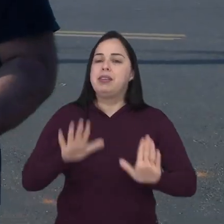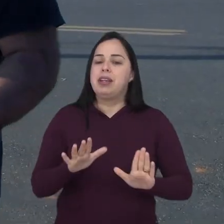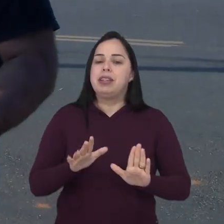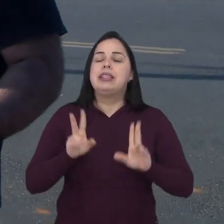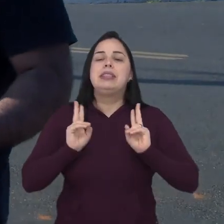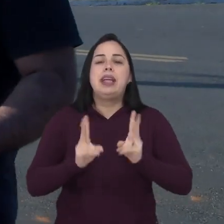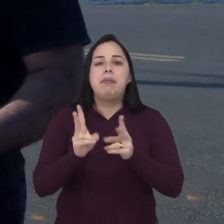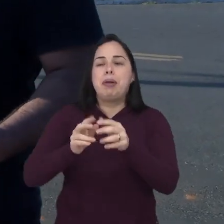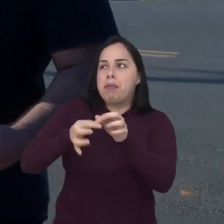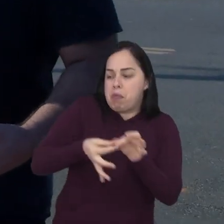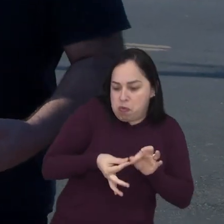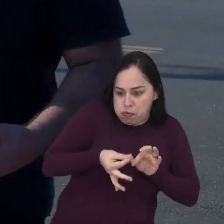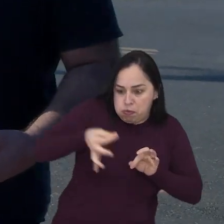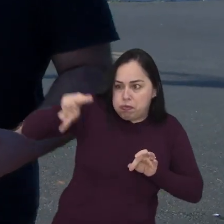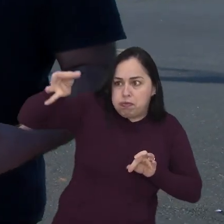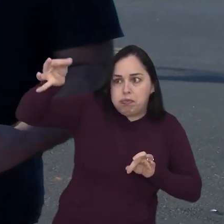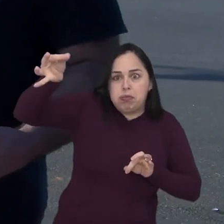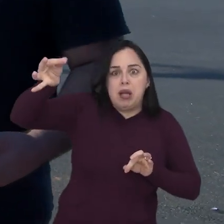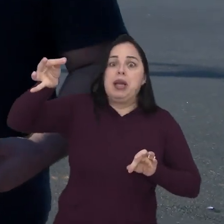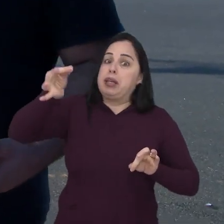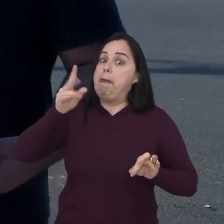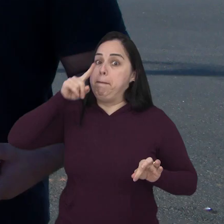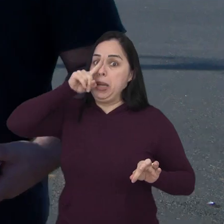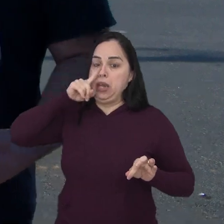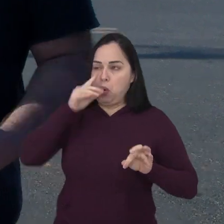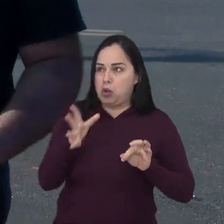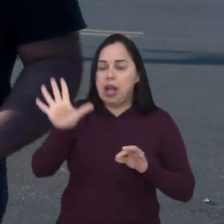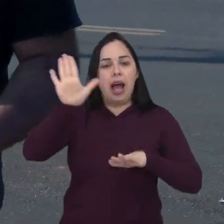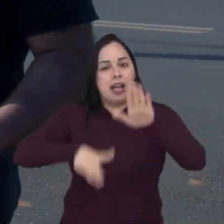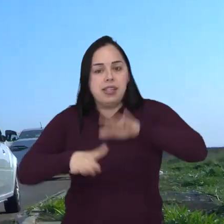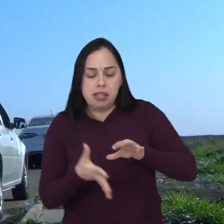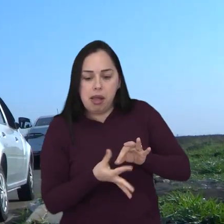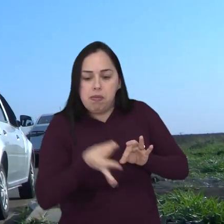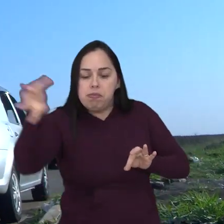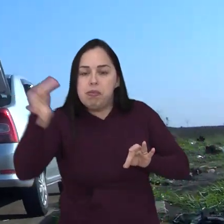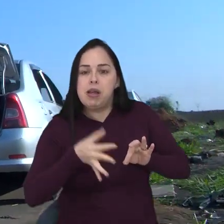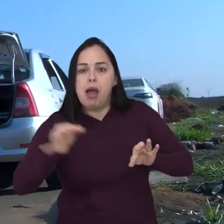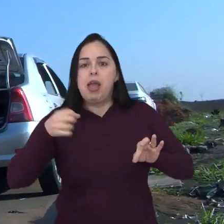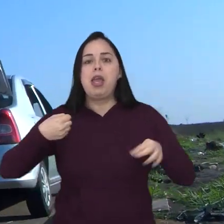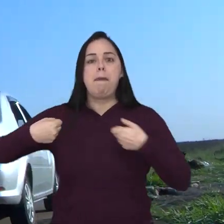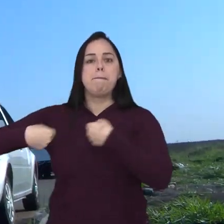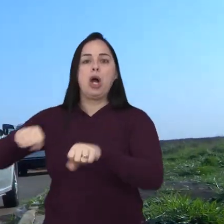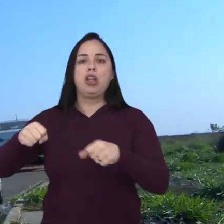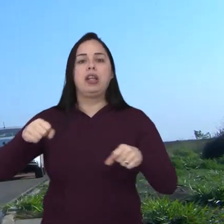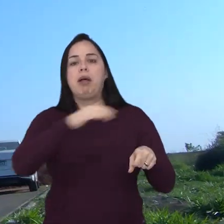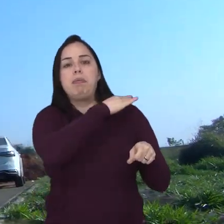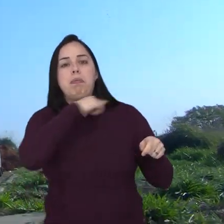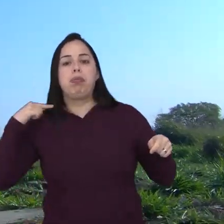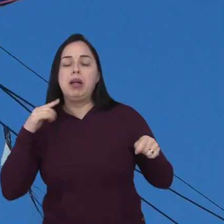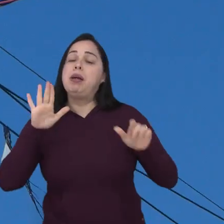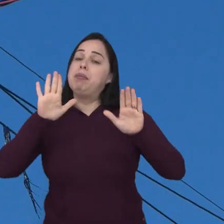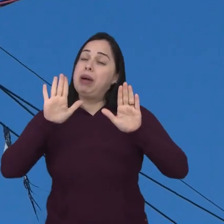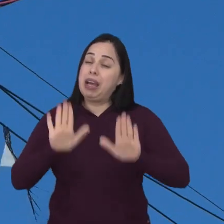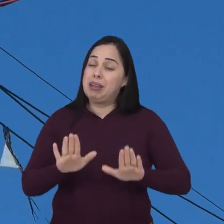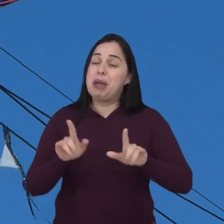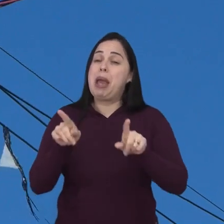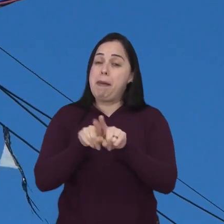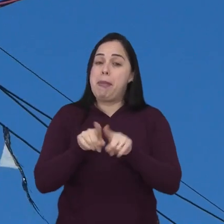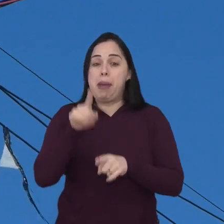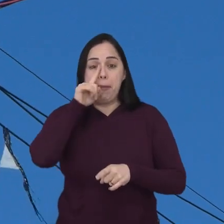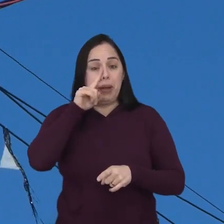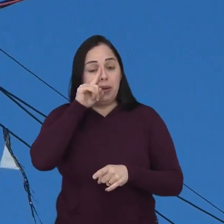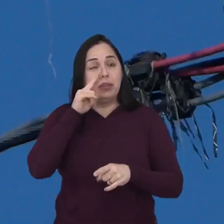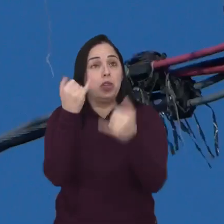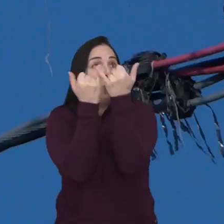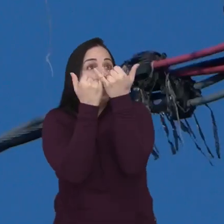das preocupações é com o cerol, material cortante que é passado na linha e pode ferir motociclistas e pedestres. E esse não é o